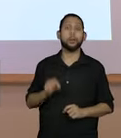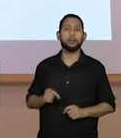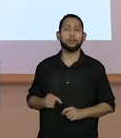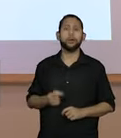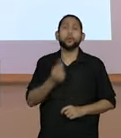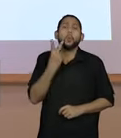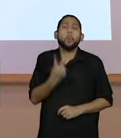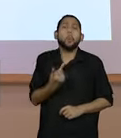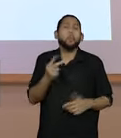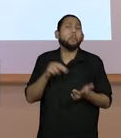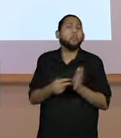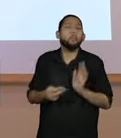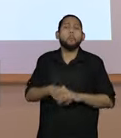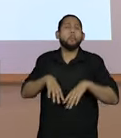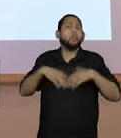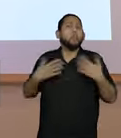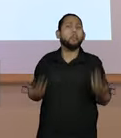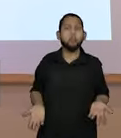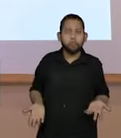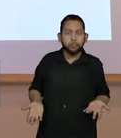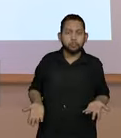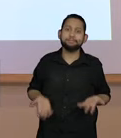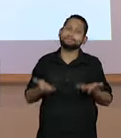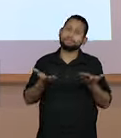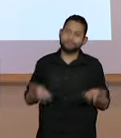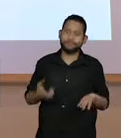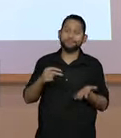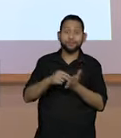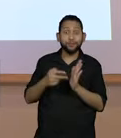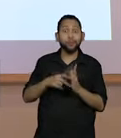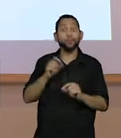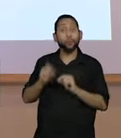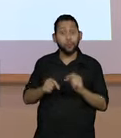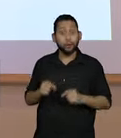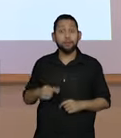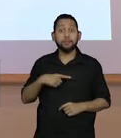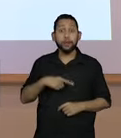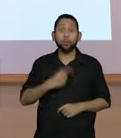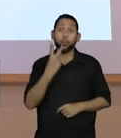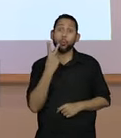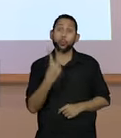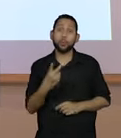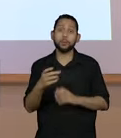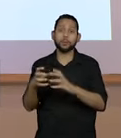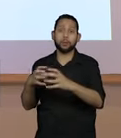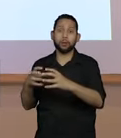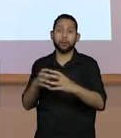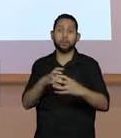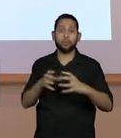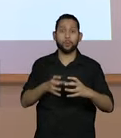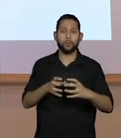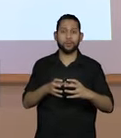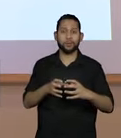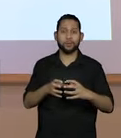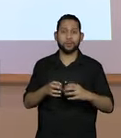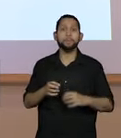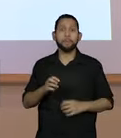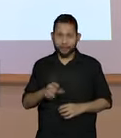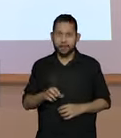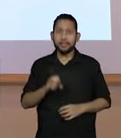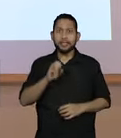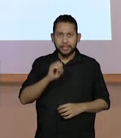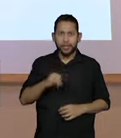coloca esse 2, o que a gente percebe? Que a gente tem, então, 2 sódios, lembrando que o 2 multiplica a